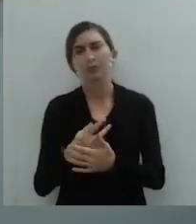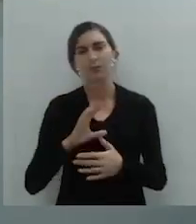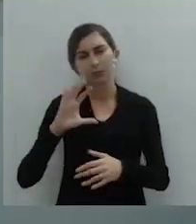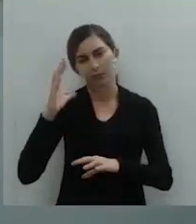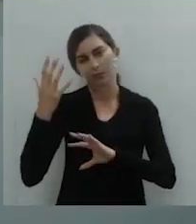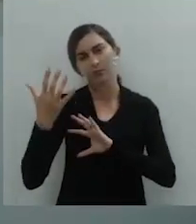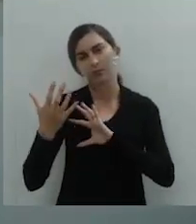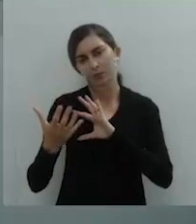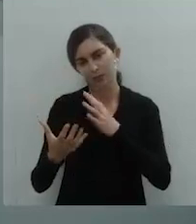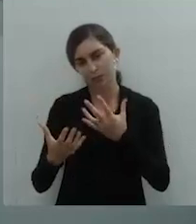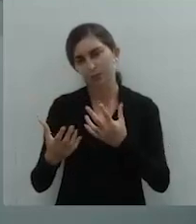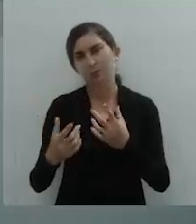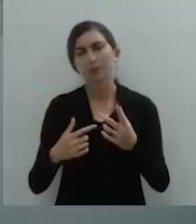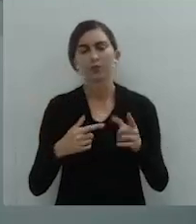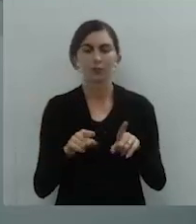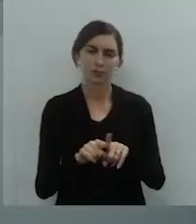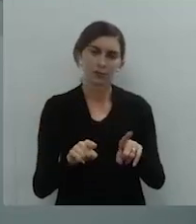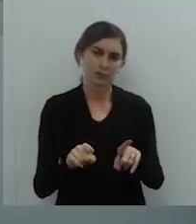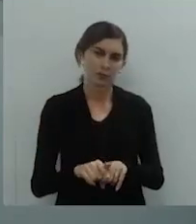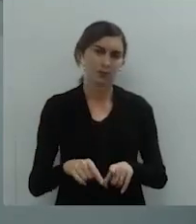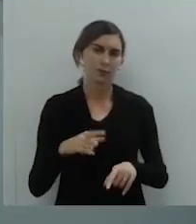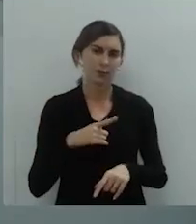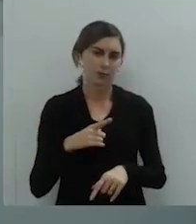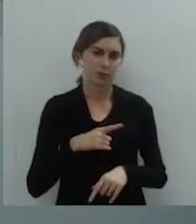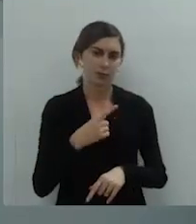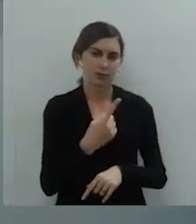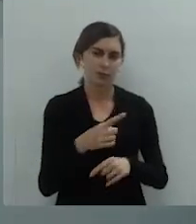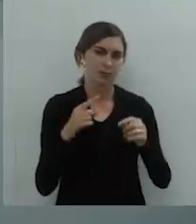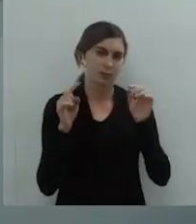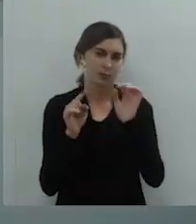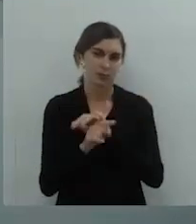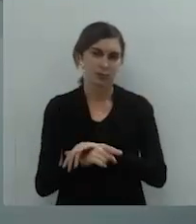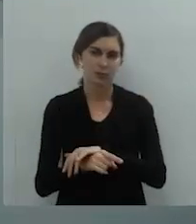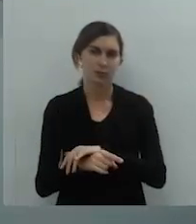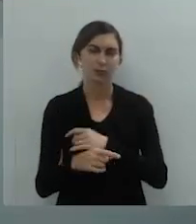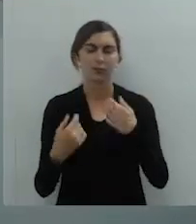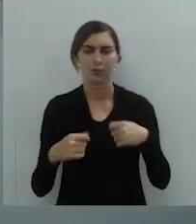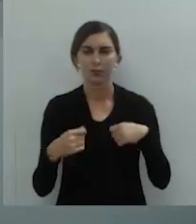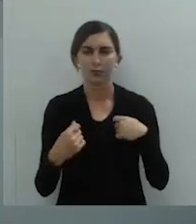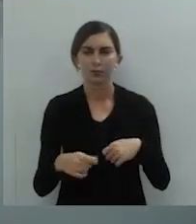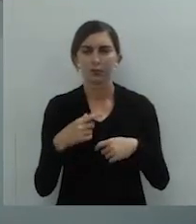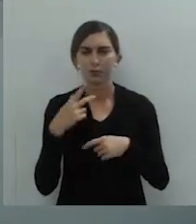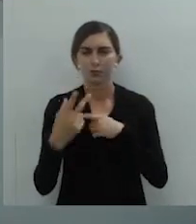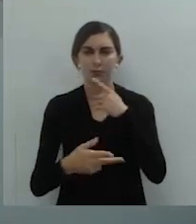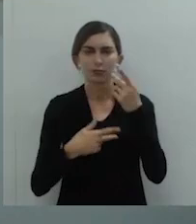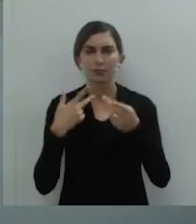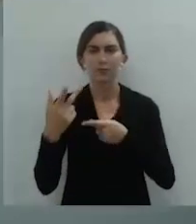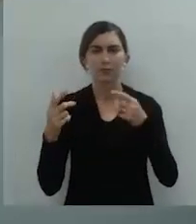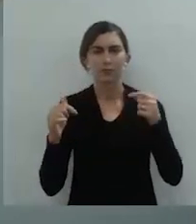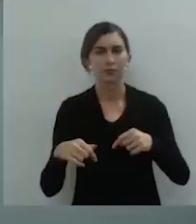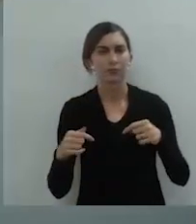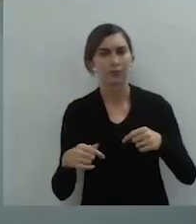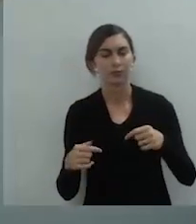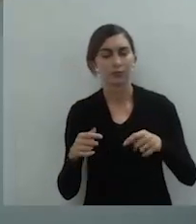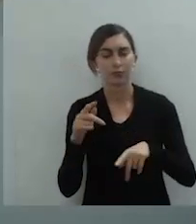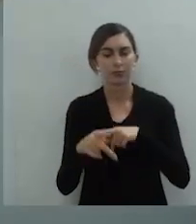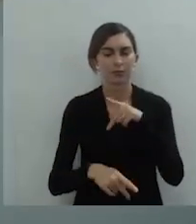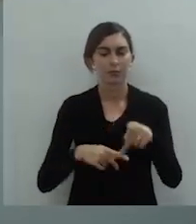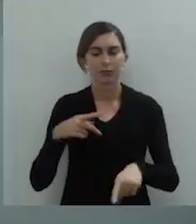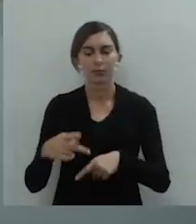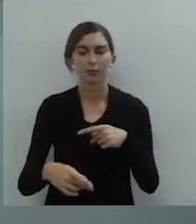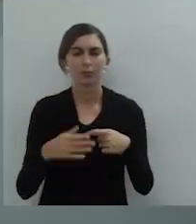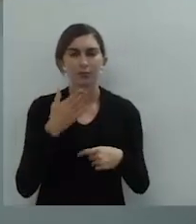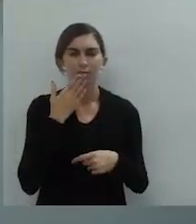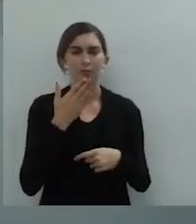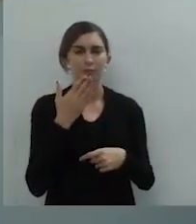existiram equívocos. E tem uma questão que a gente precisa falar aqui com relação aos povos